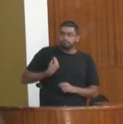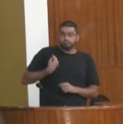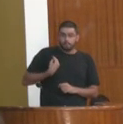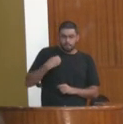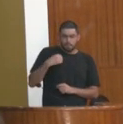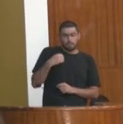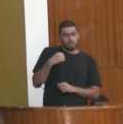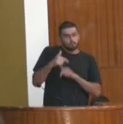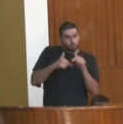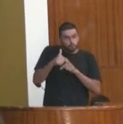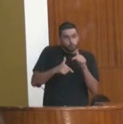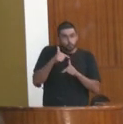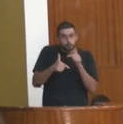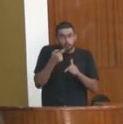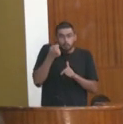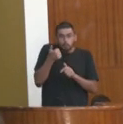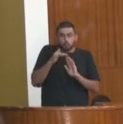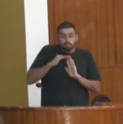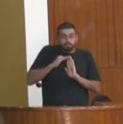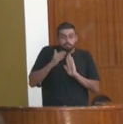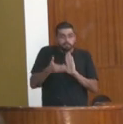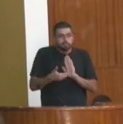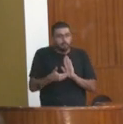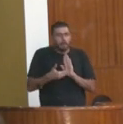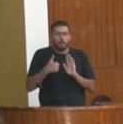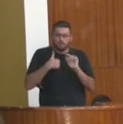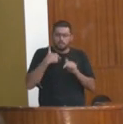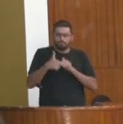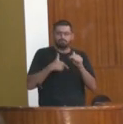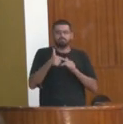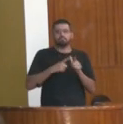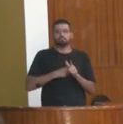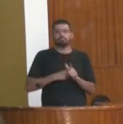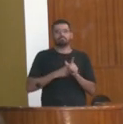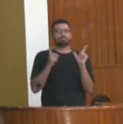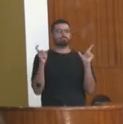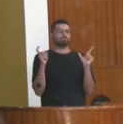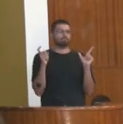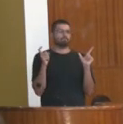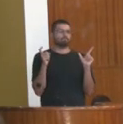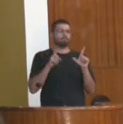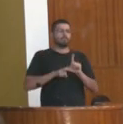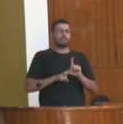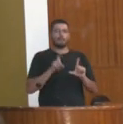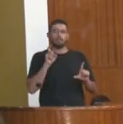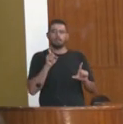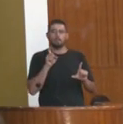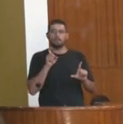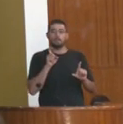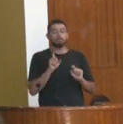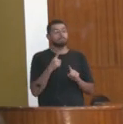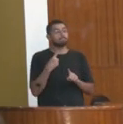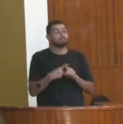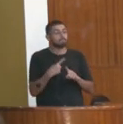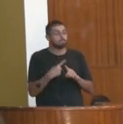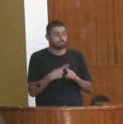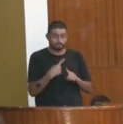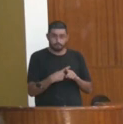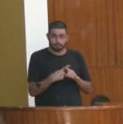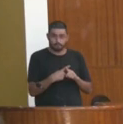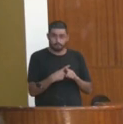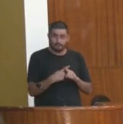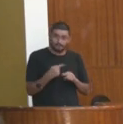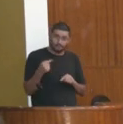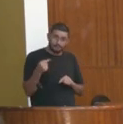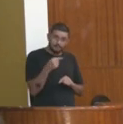eu faço lá, eu faço com total autonomia e independência. Isso porque a casa, sabe o que ela gastou comigo